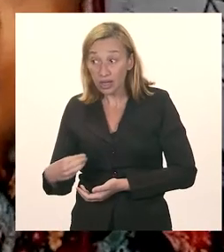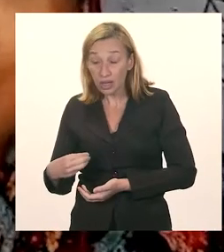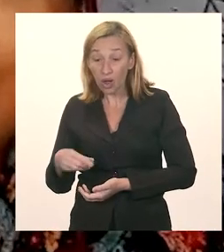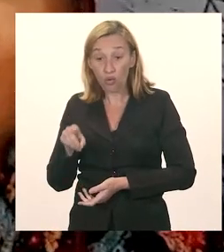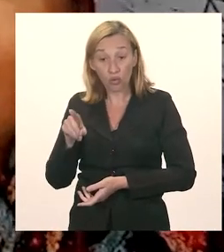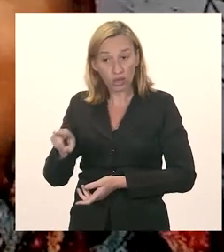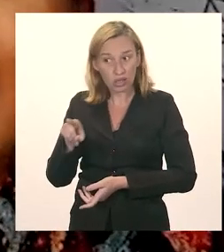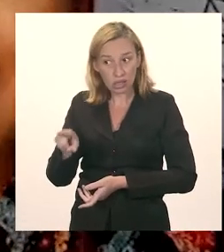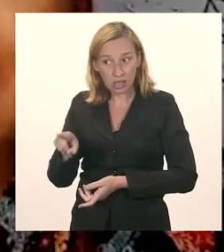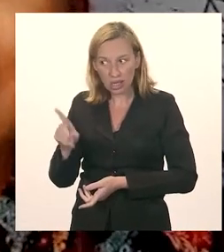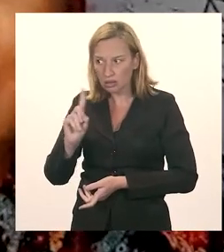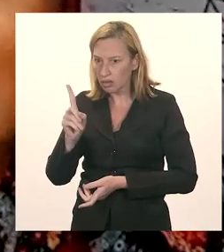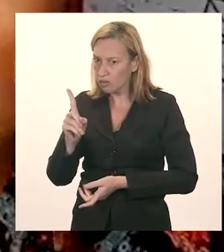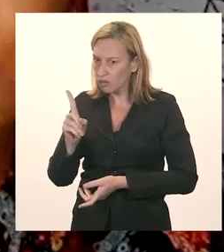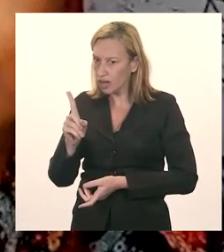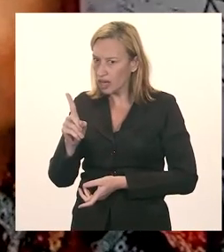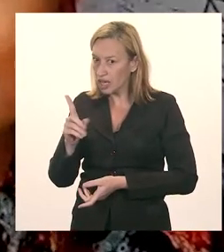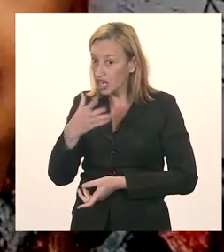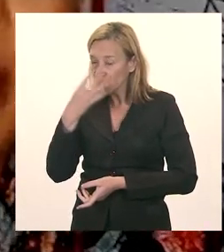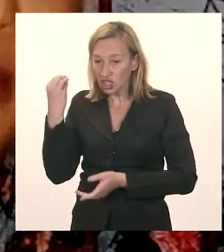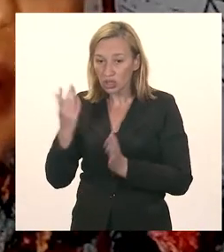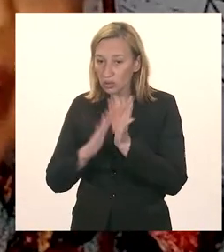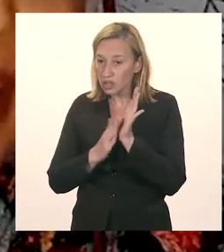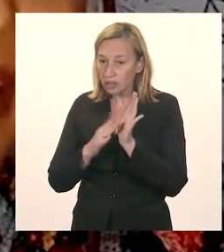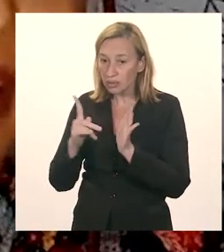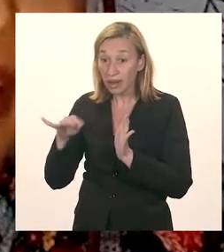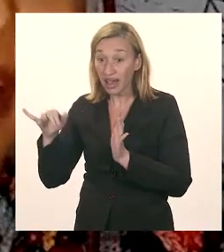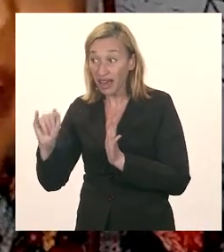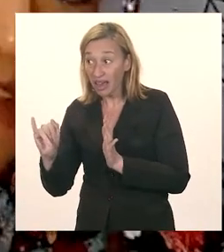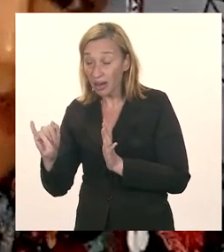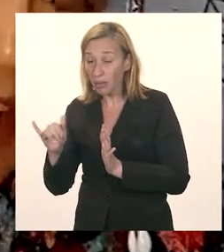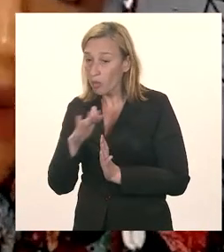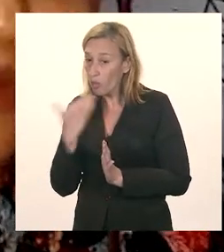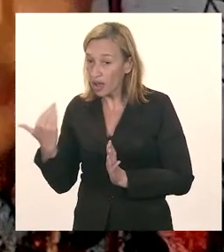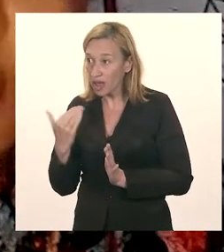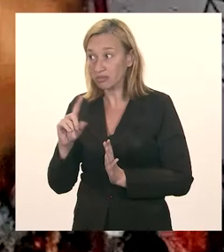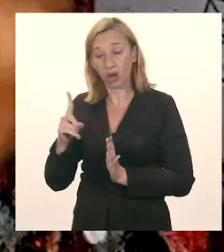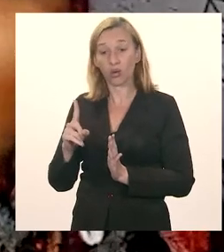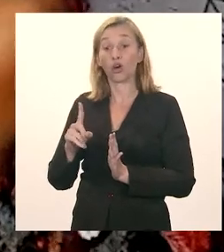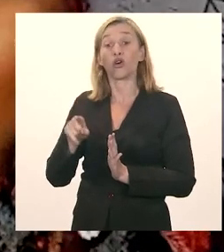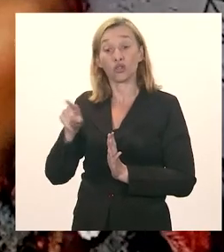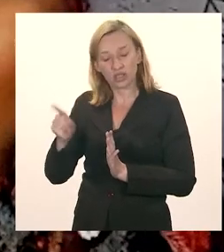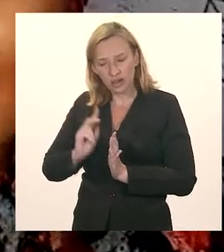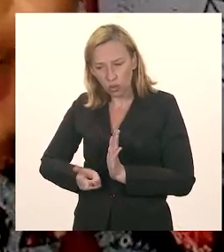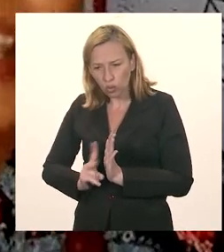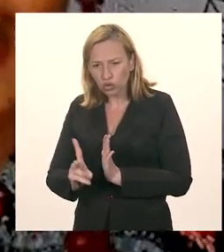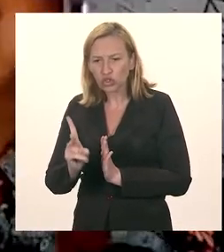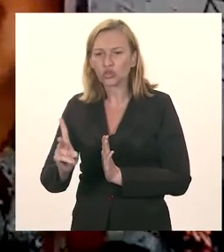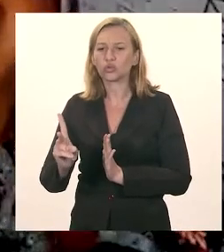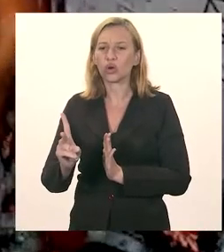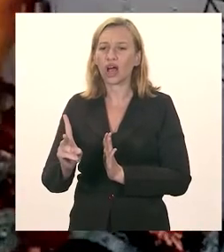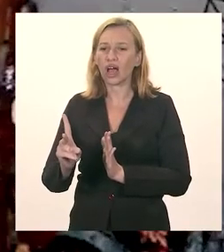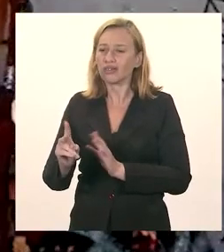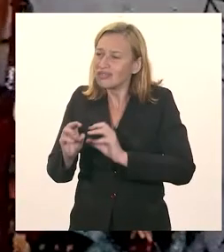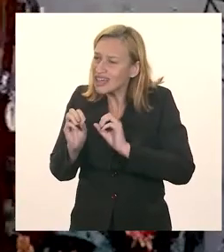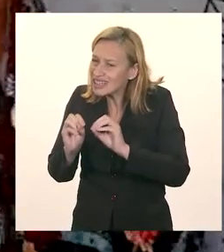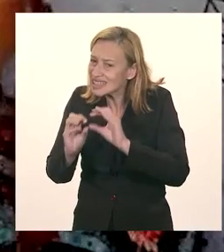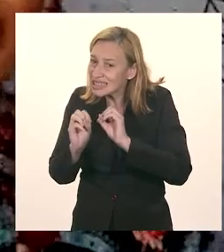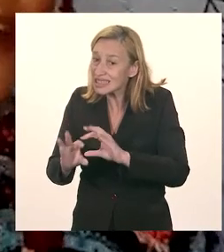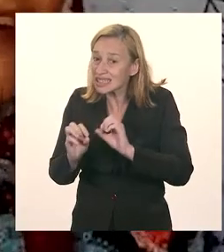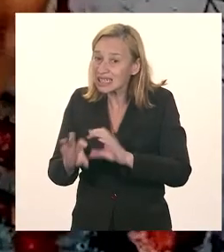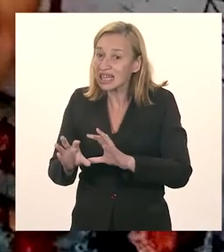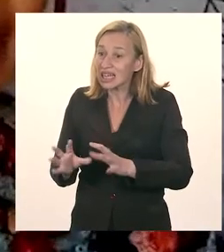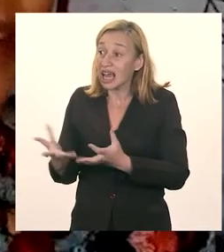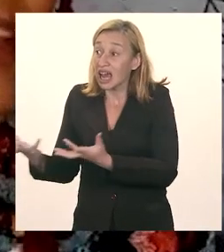filha, você não vai deixar o samba de pareia morrer. Você vai continuar com ele. E ela disse